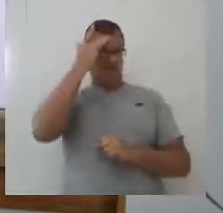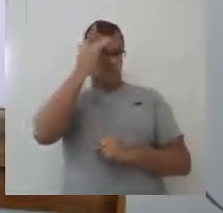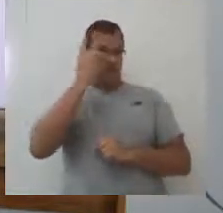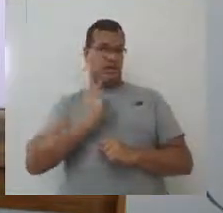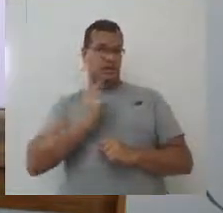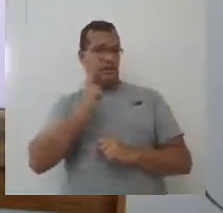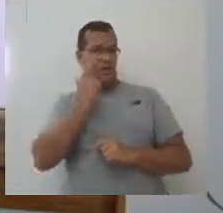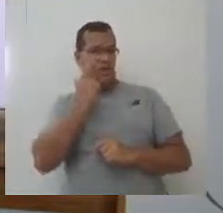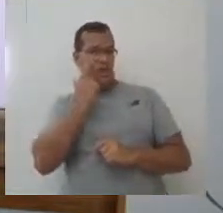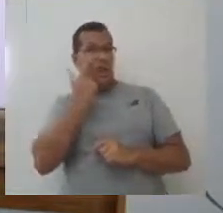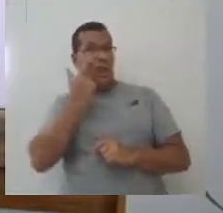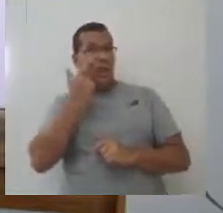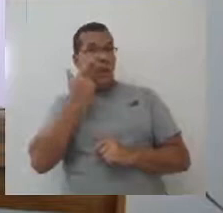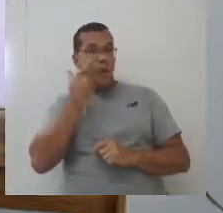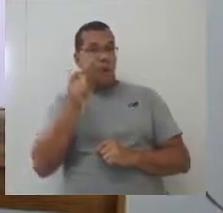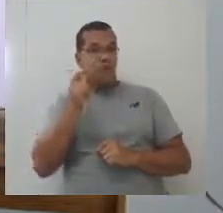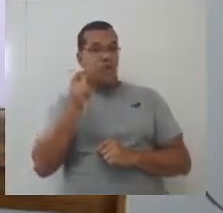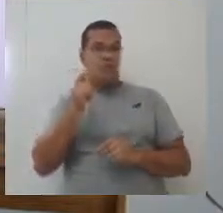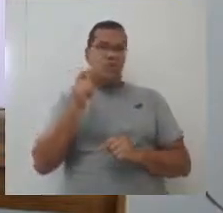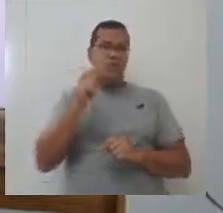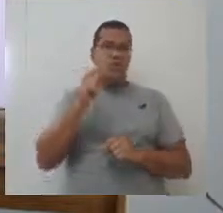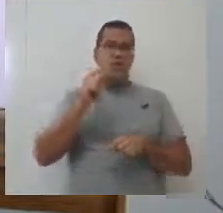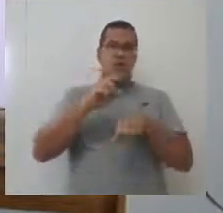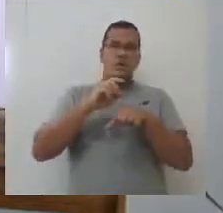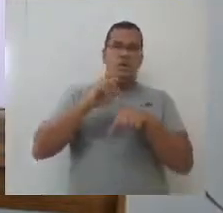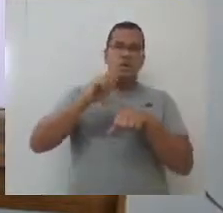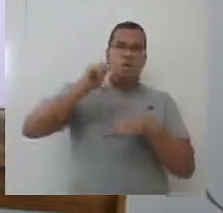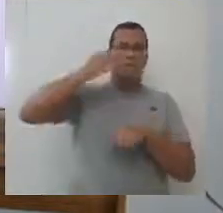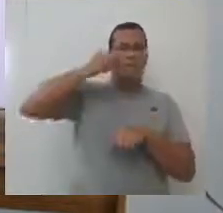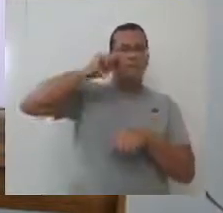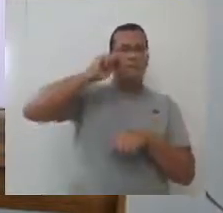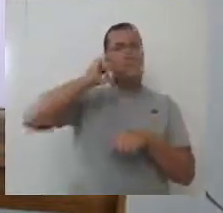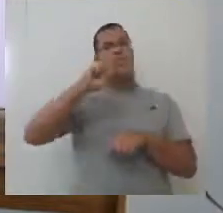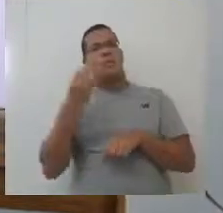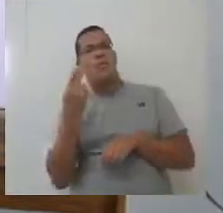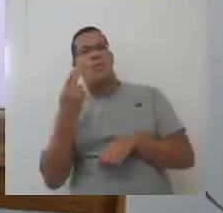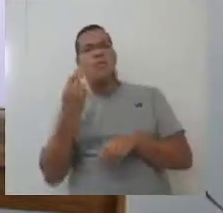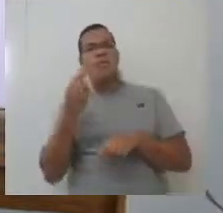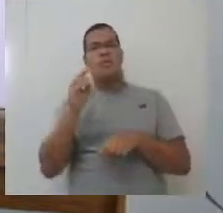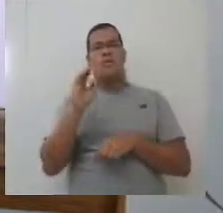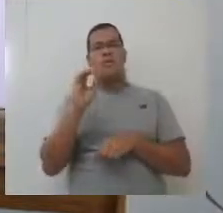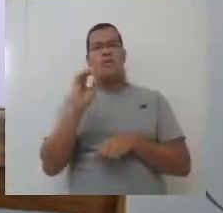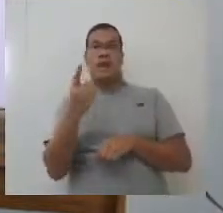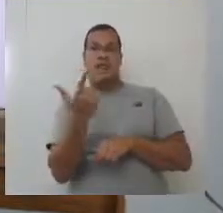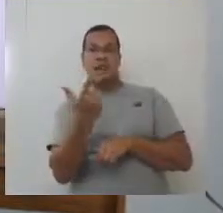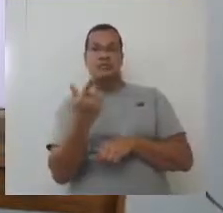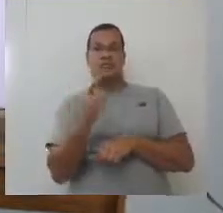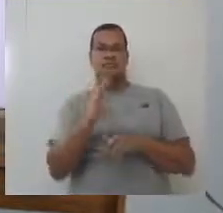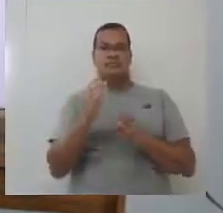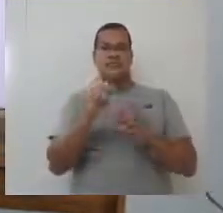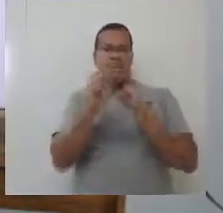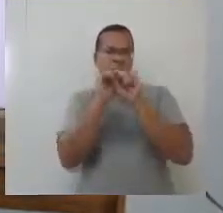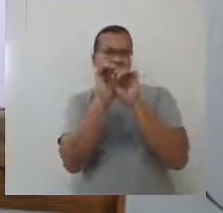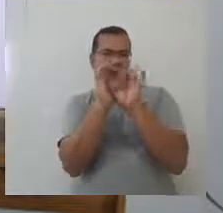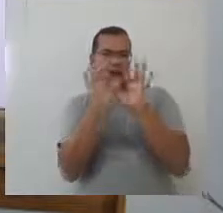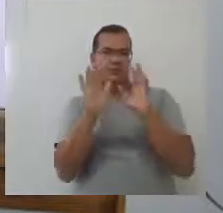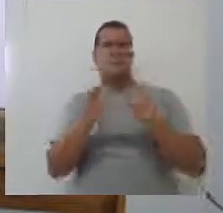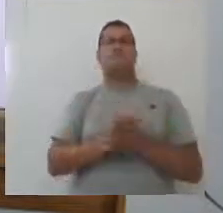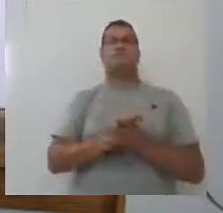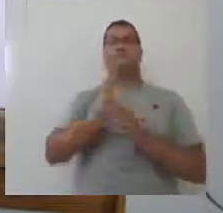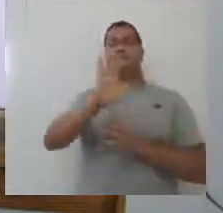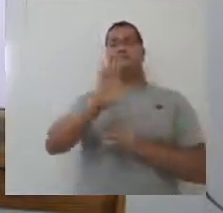olho escuro ou claro. A partir do momento que tu usa essa coisa ou, tu vai calcular